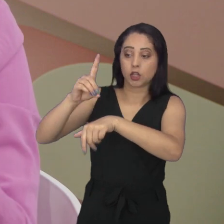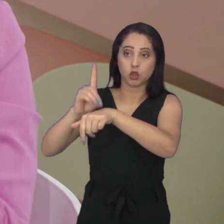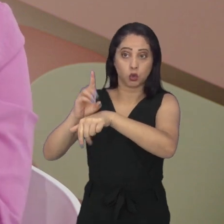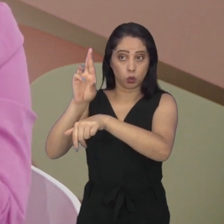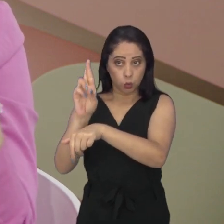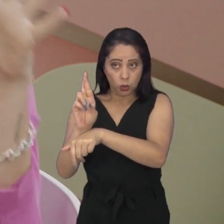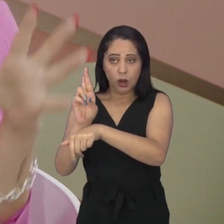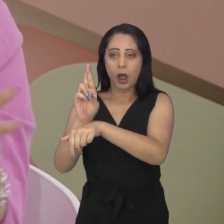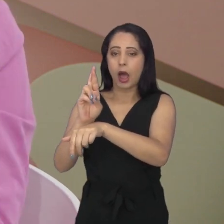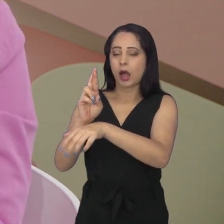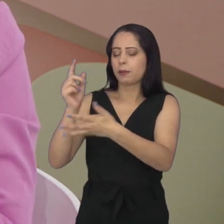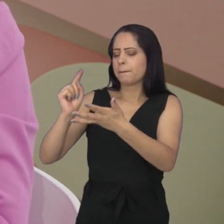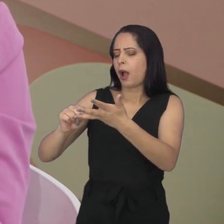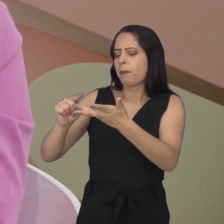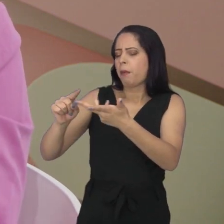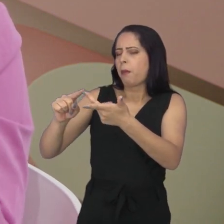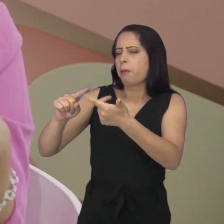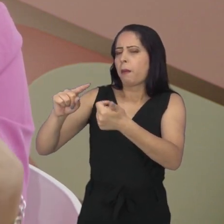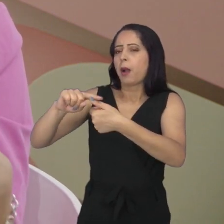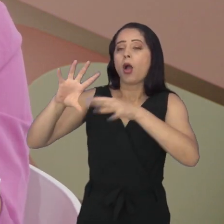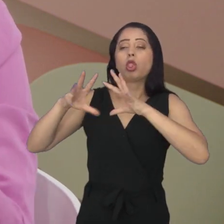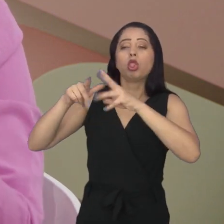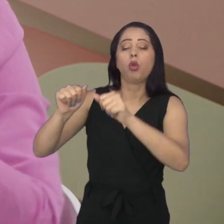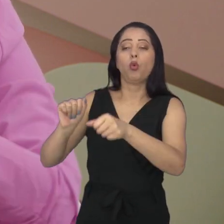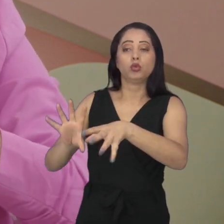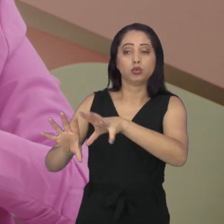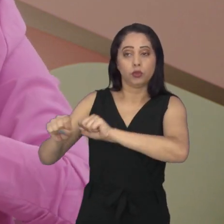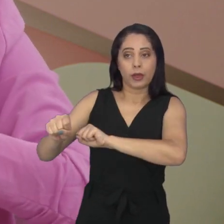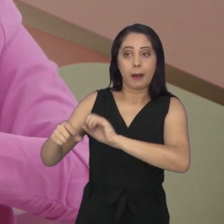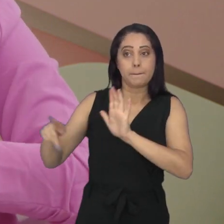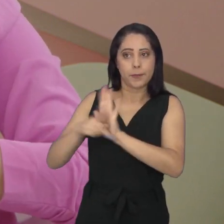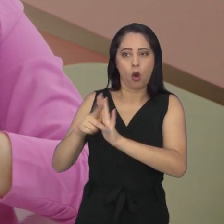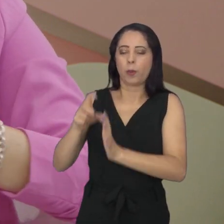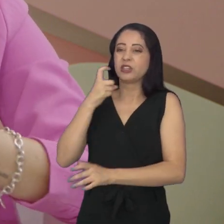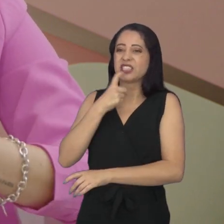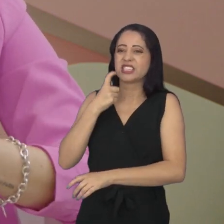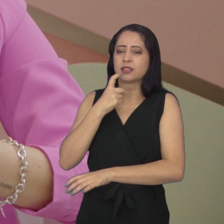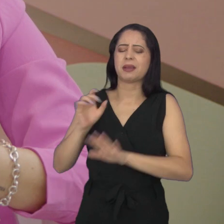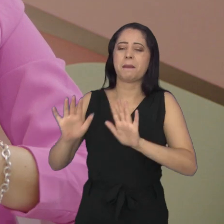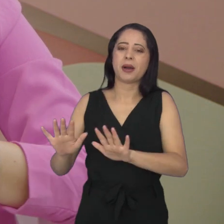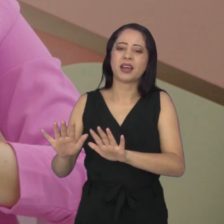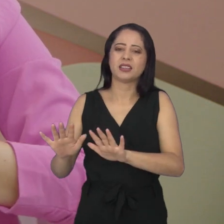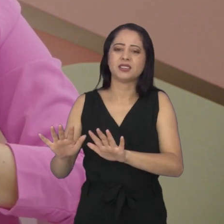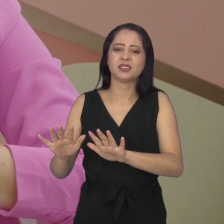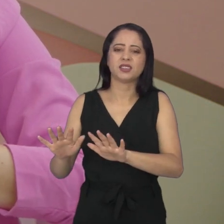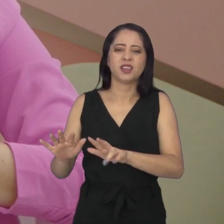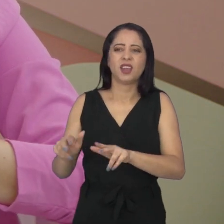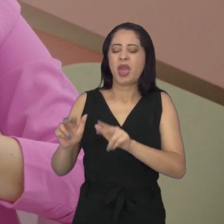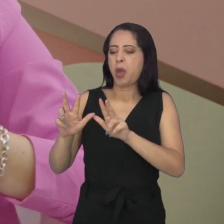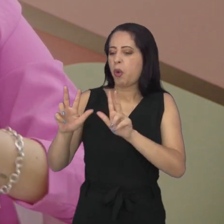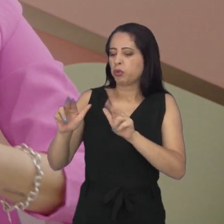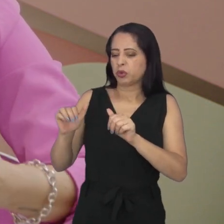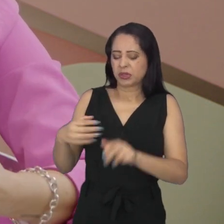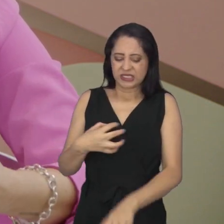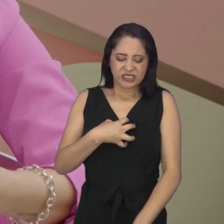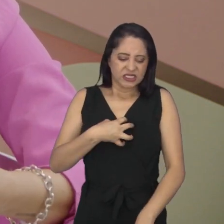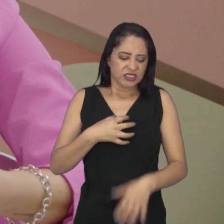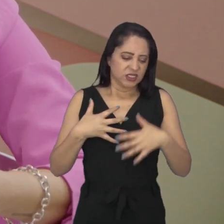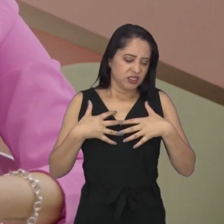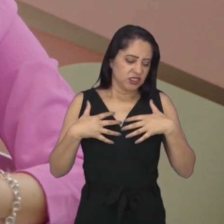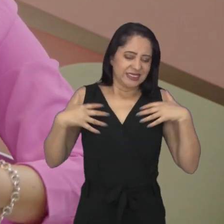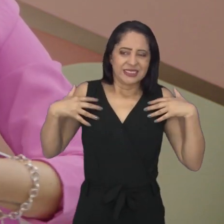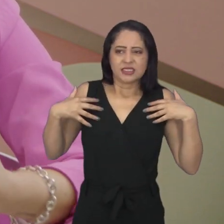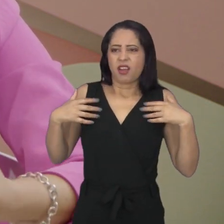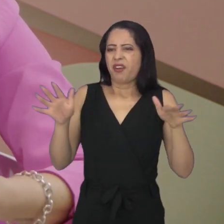todos os tipos de especializações que você possa imaginar dentro da odontologia, mas eu acabei que nunca me senti satisfeita, né?